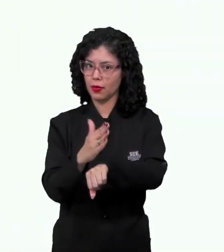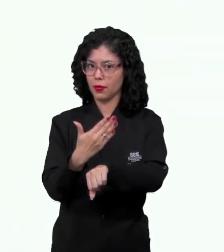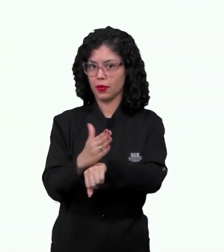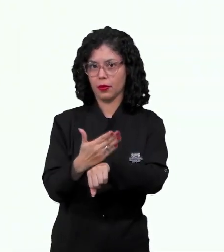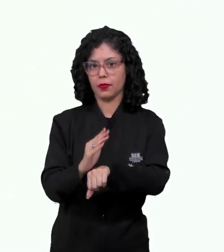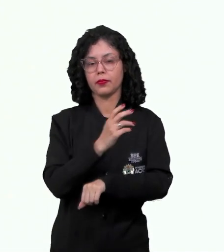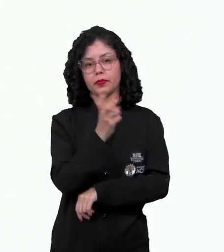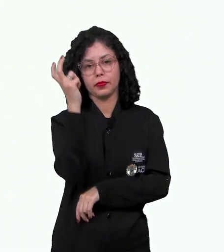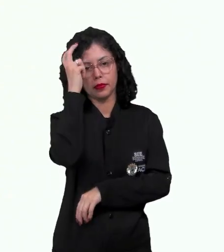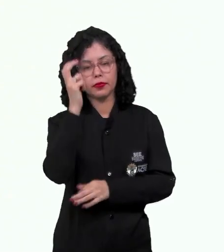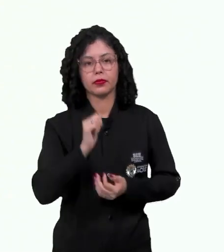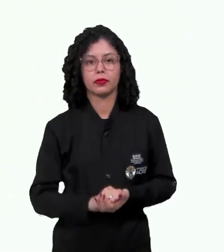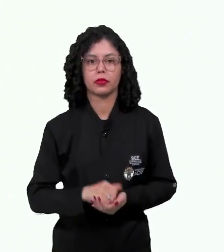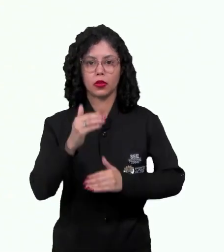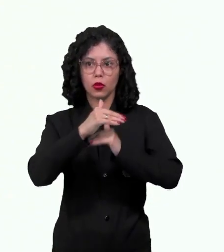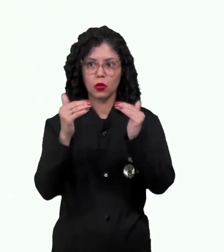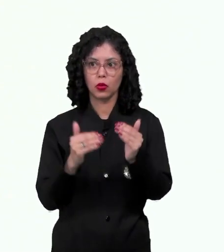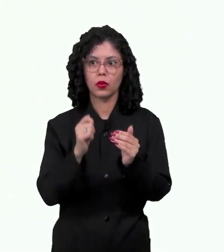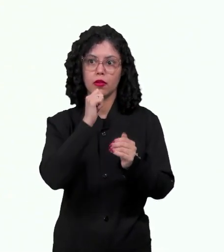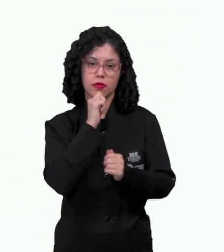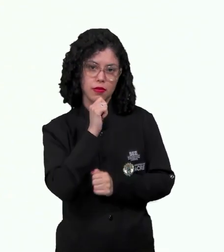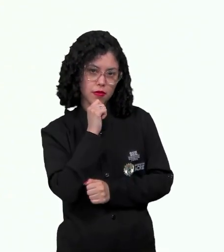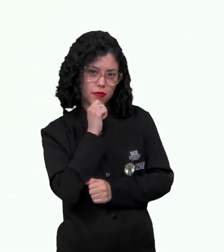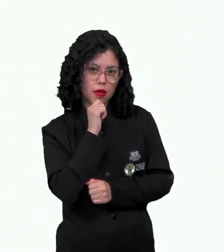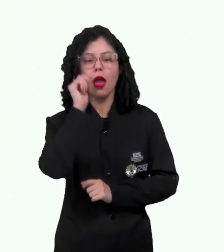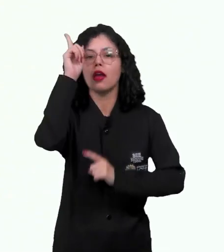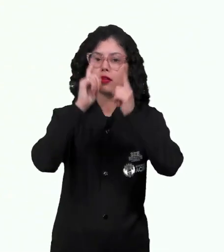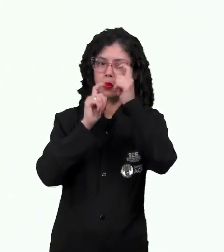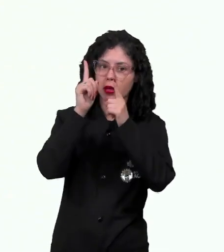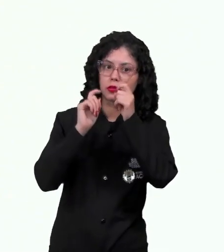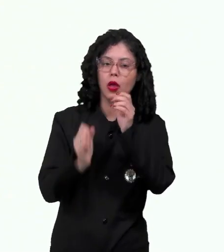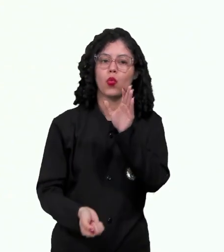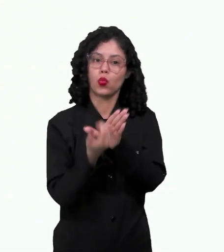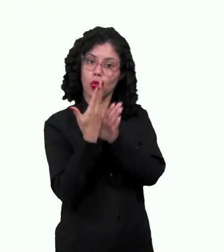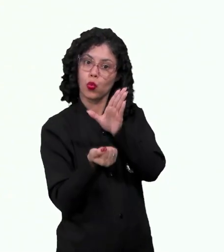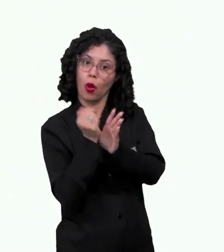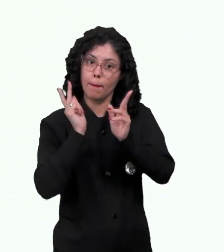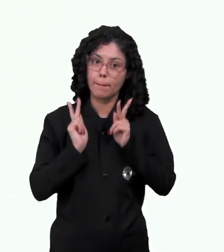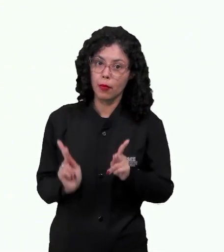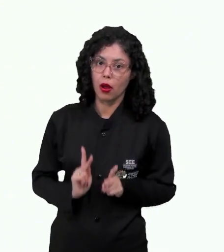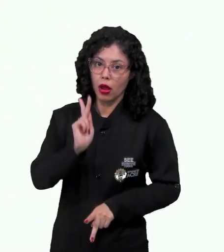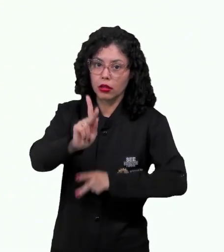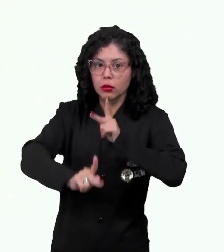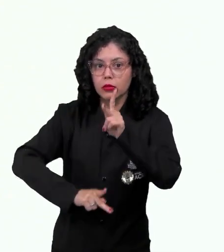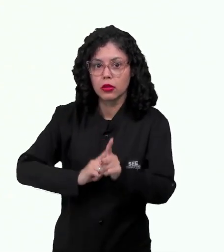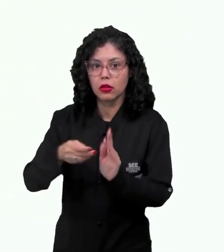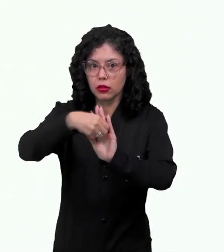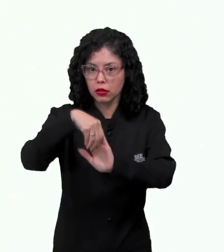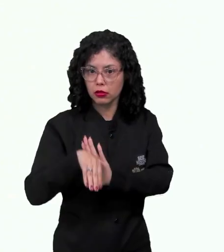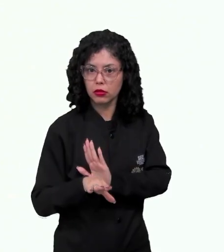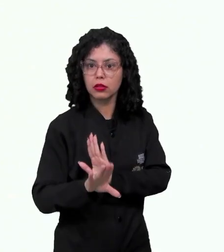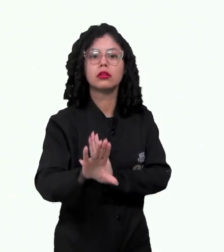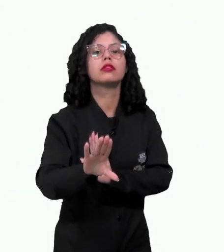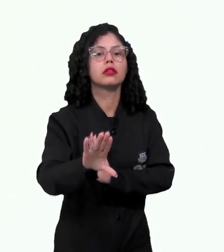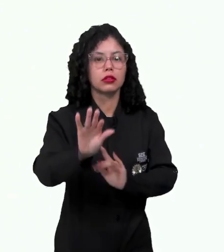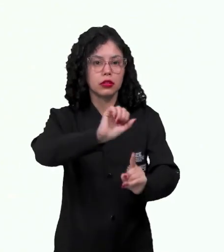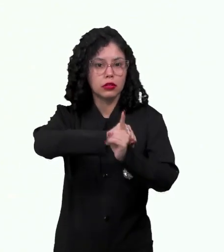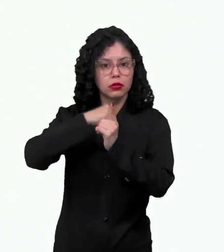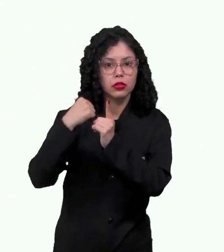práticas culturais. São todas as formas de expressão, criação e comportamento de um